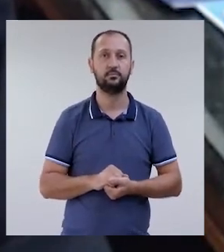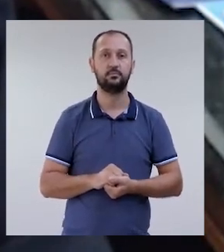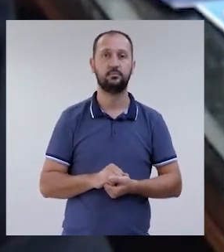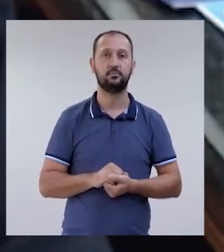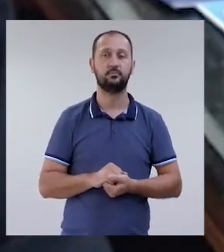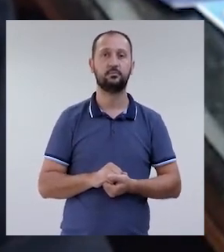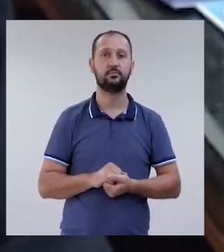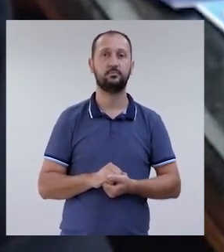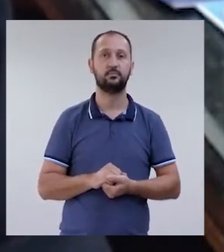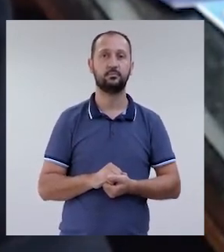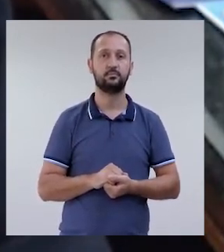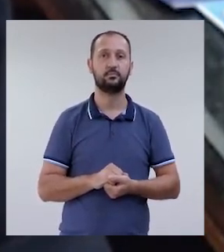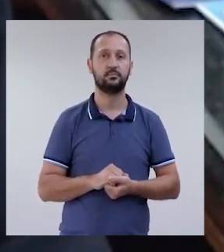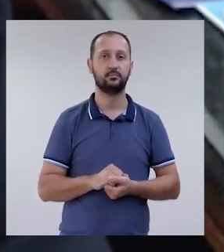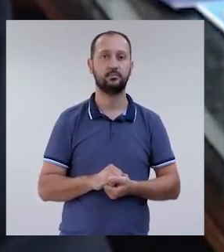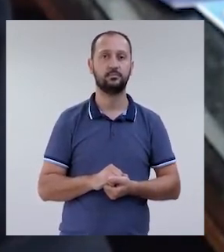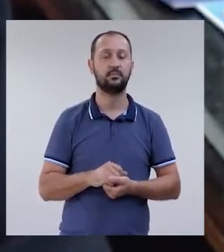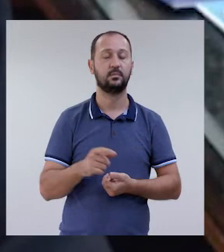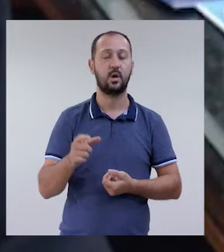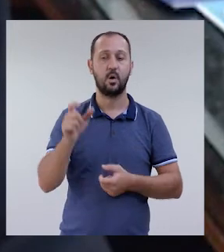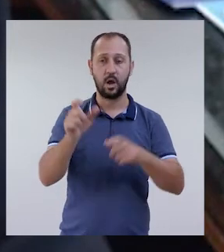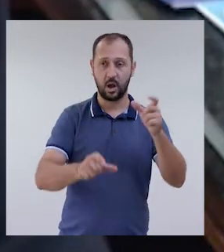Então, os nossos